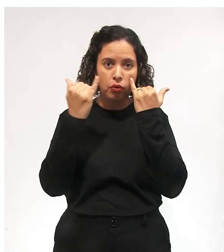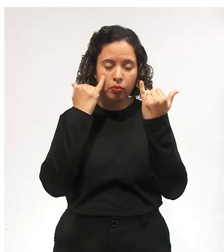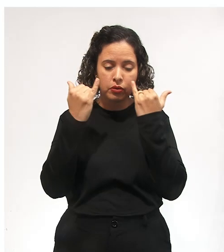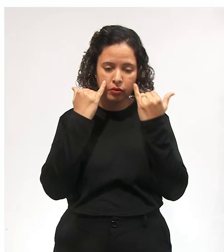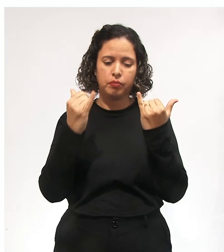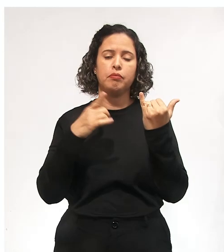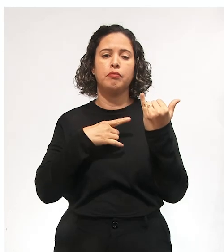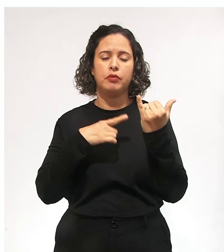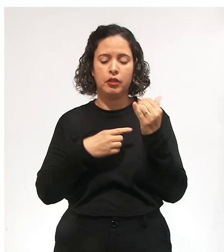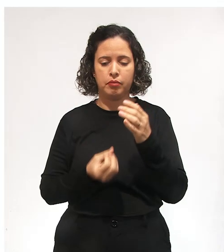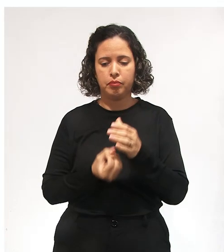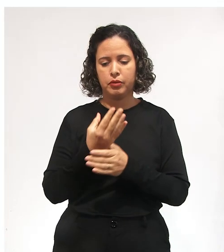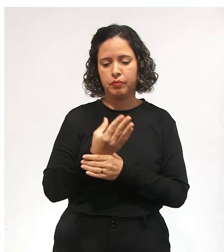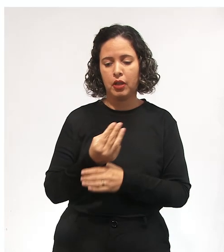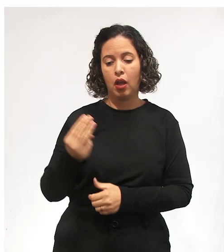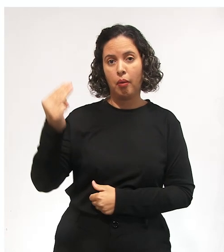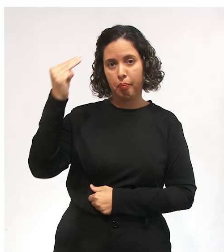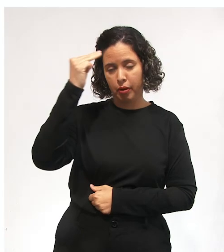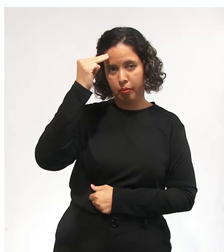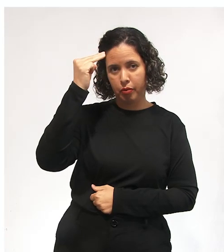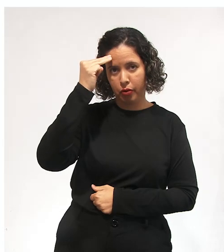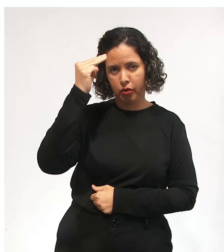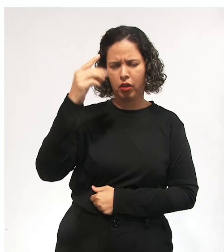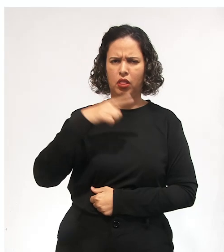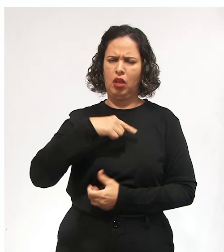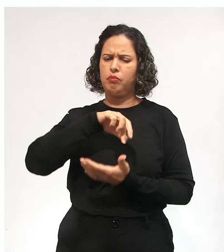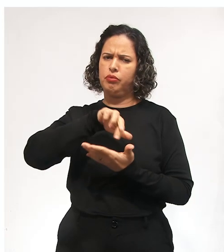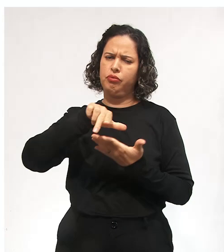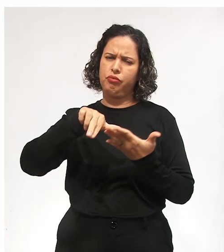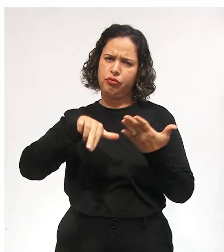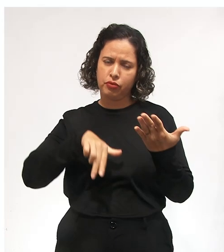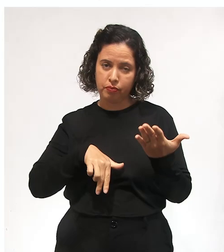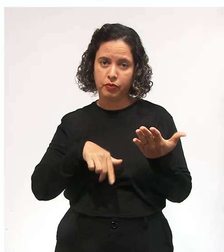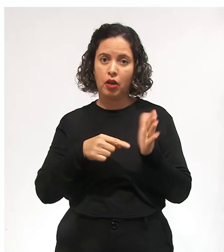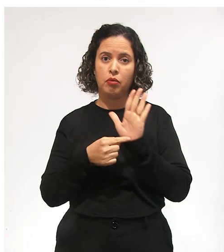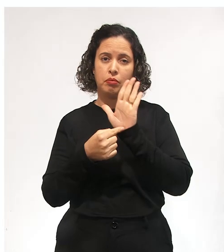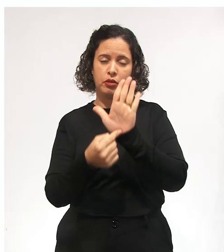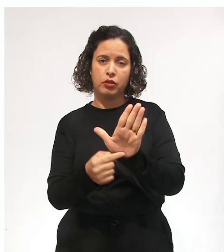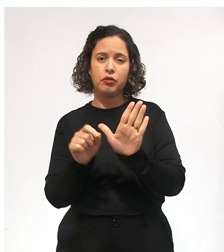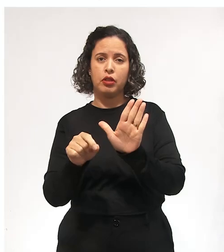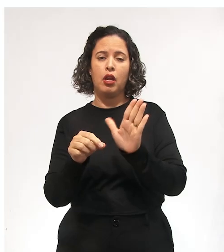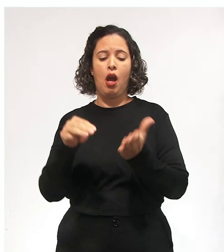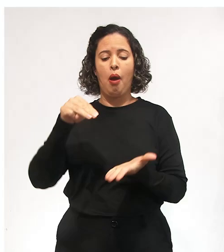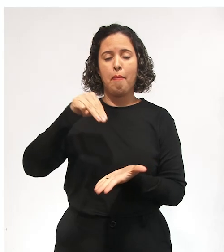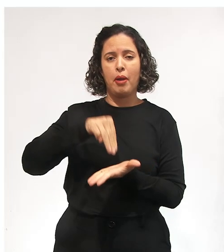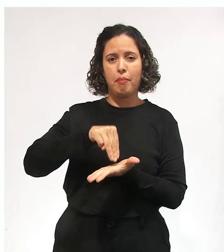E aqui, memórias. Nós temos vários tipos de memórias, mas aqui eu estou apresentando